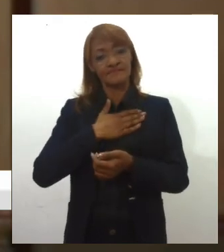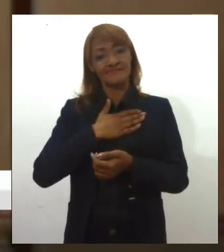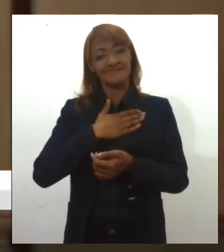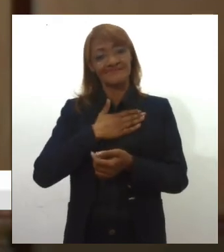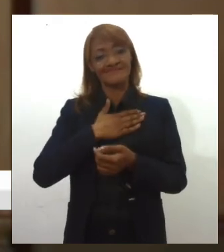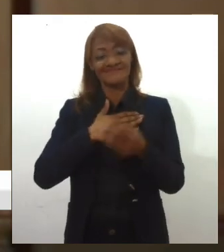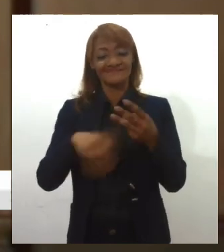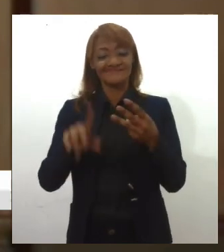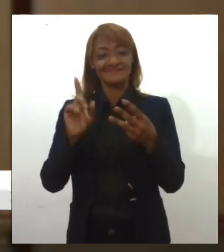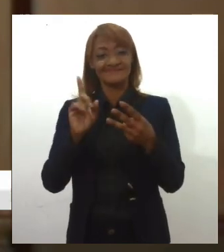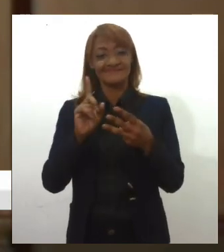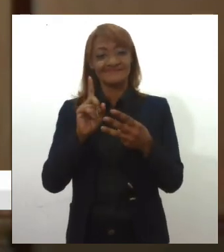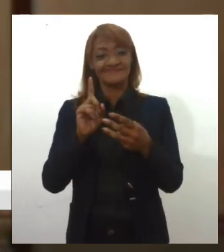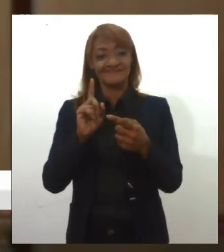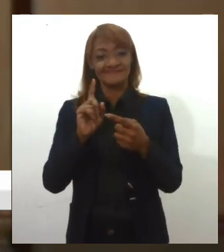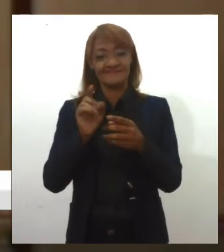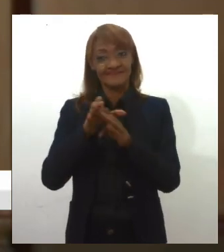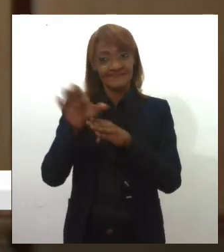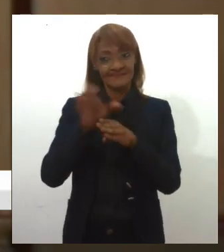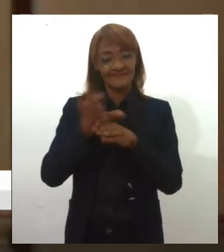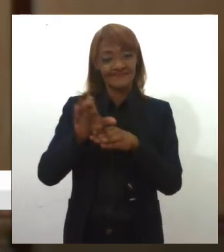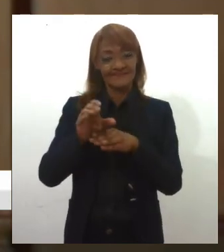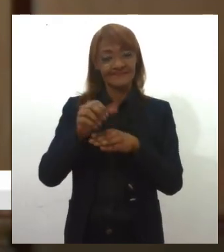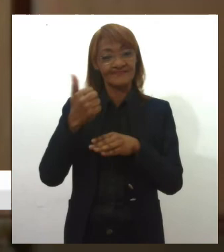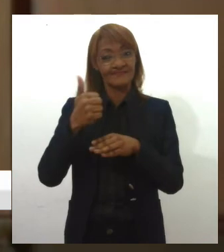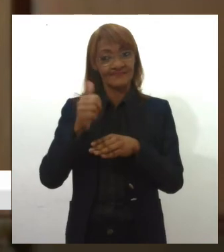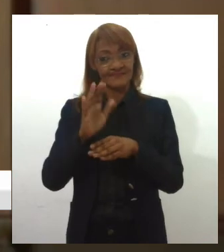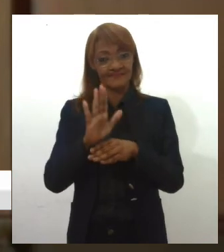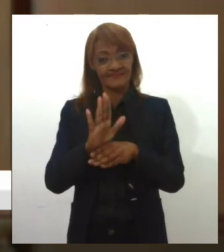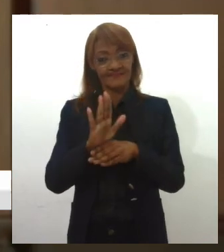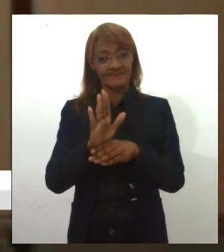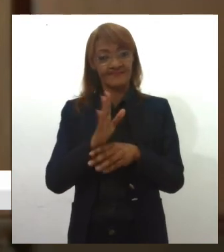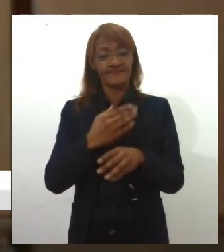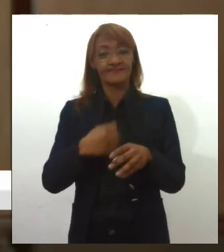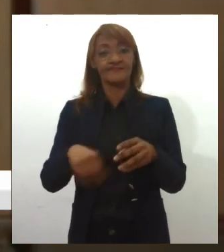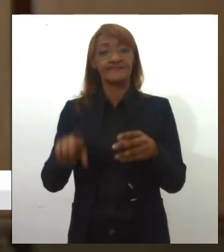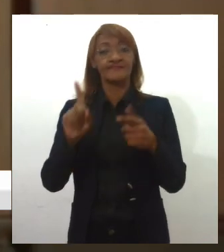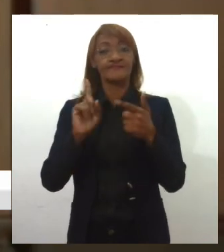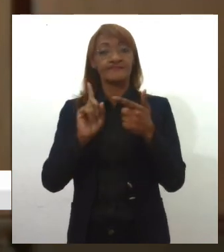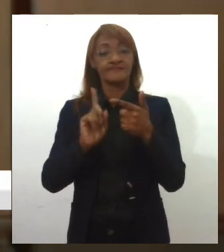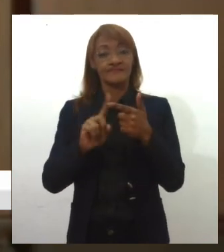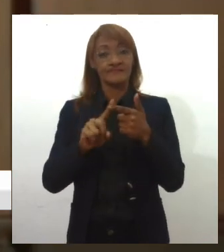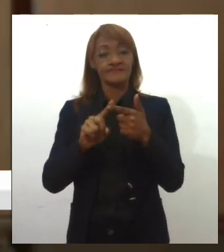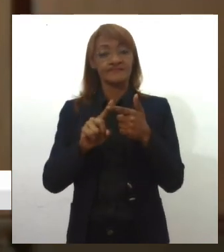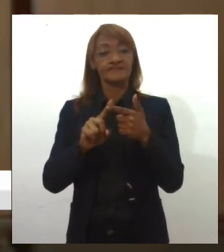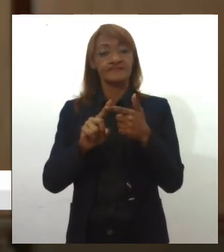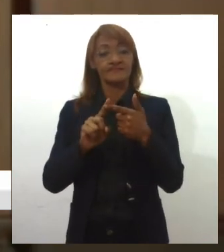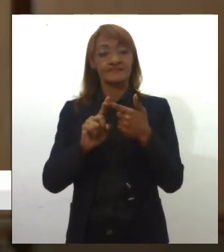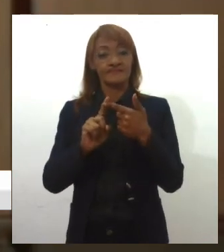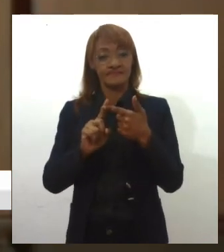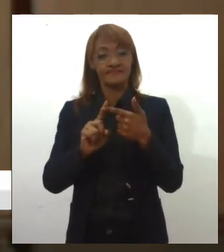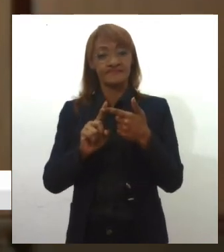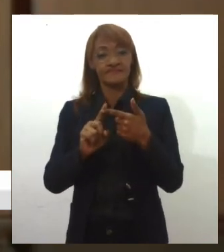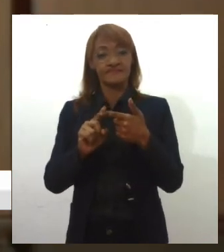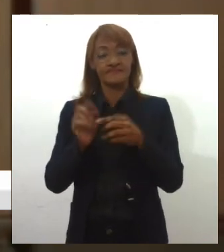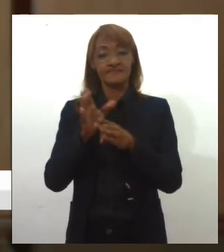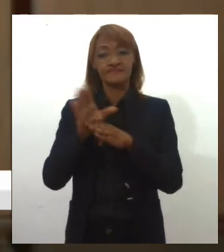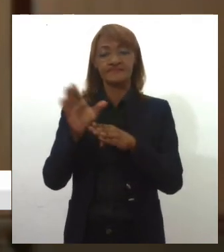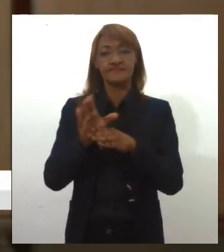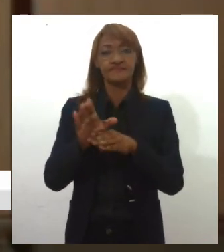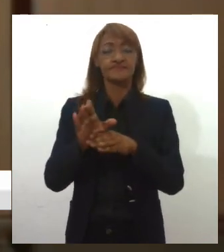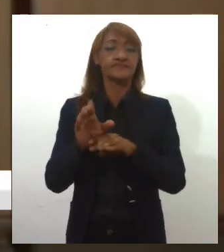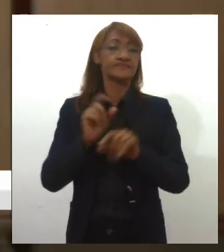minha primeira orientação a essas famílias. Segundo, infelizmente a gente vive em um